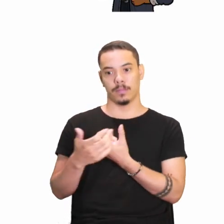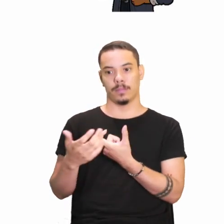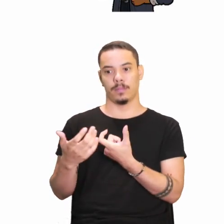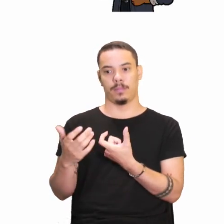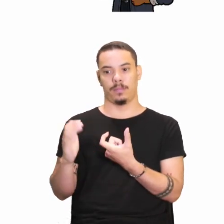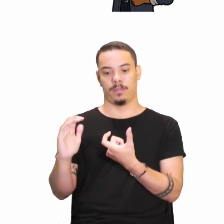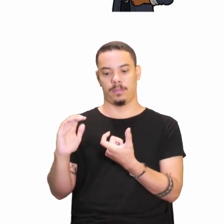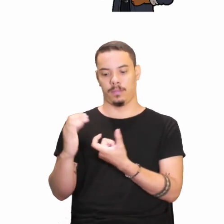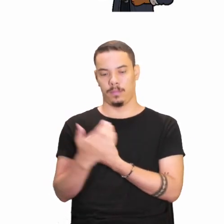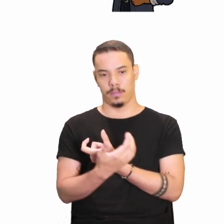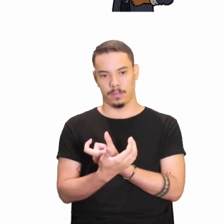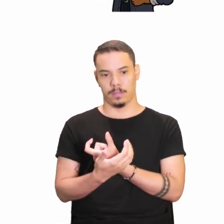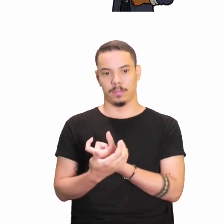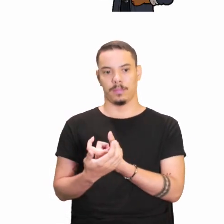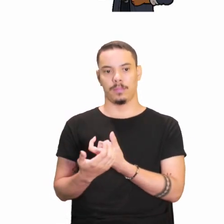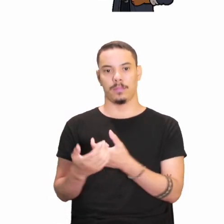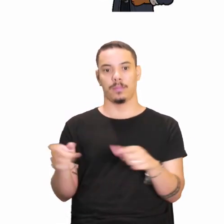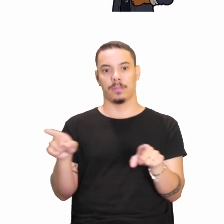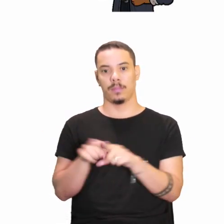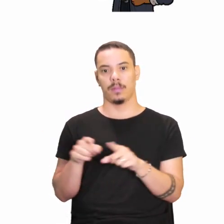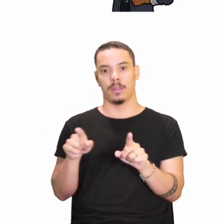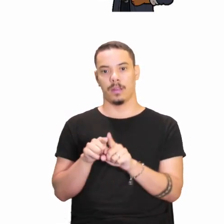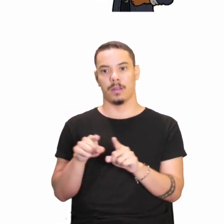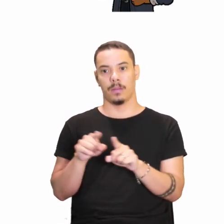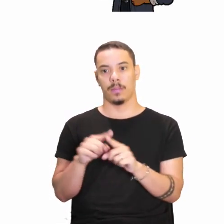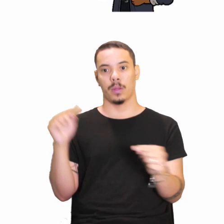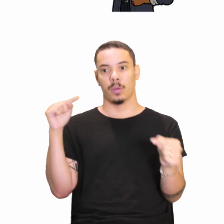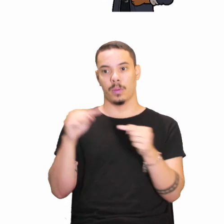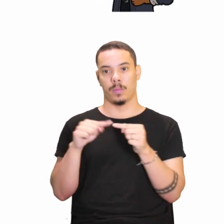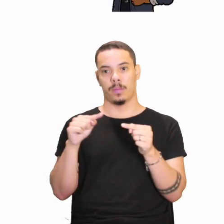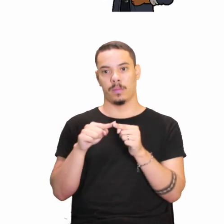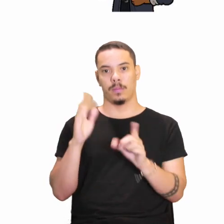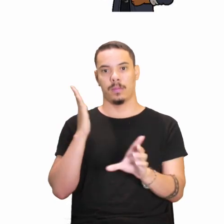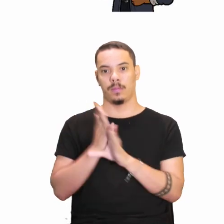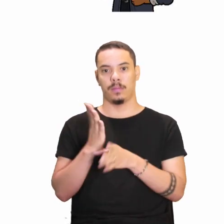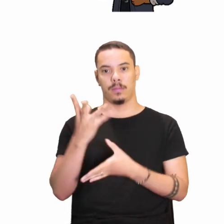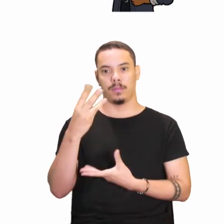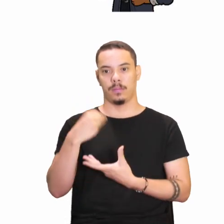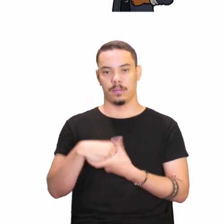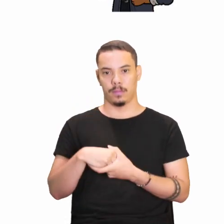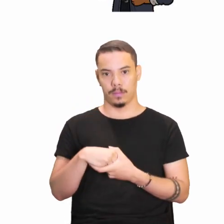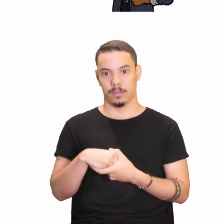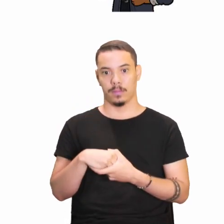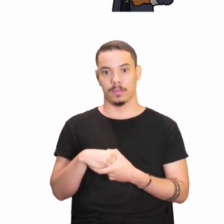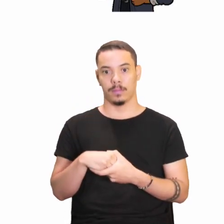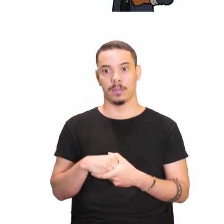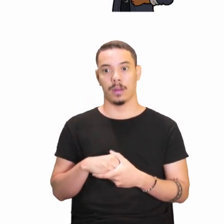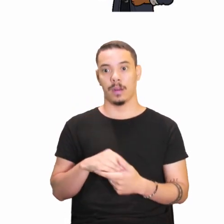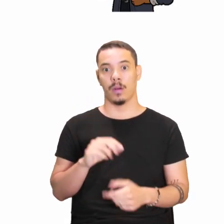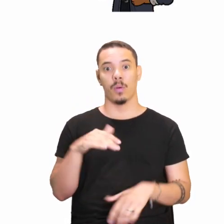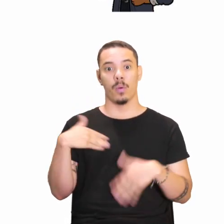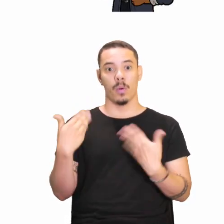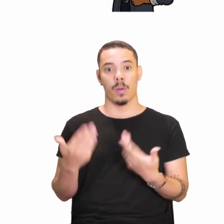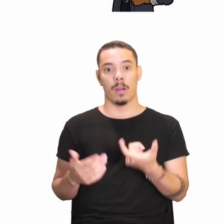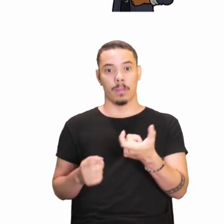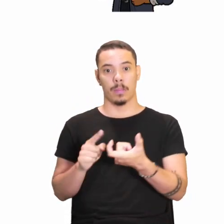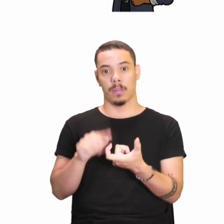e verificar a necessidade de combinação entre eles. Olha só, palavra-chave desse